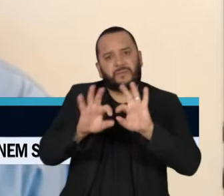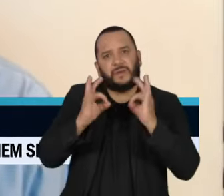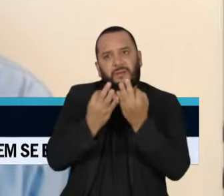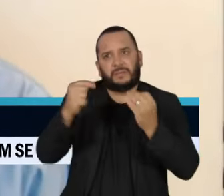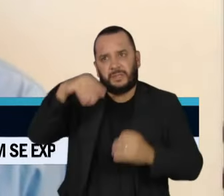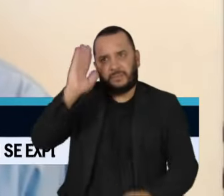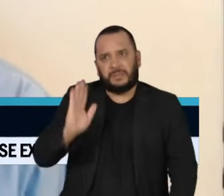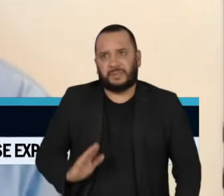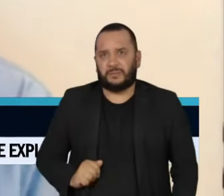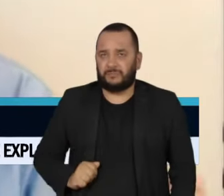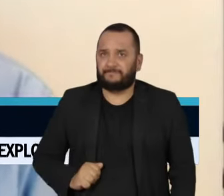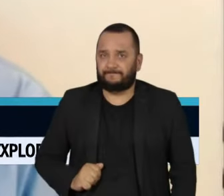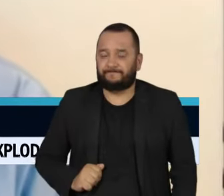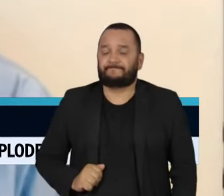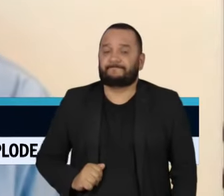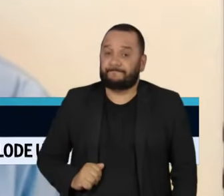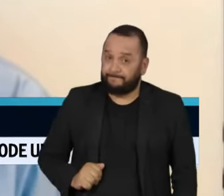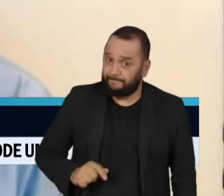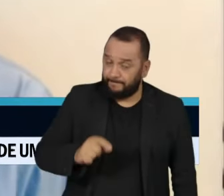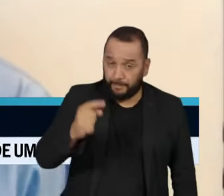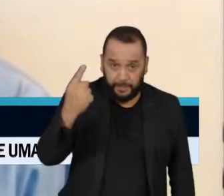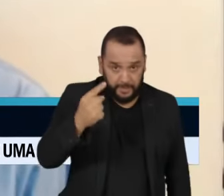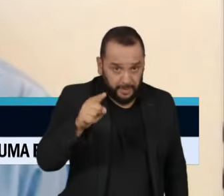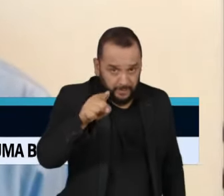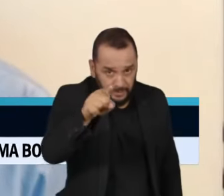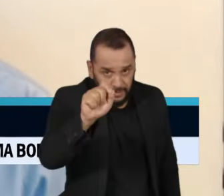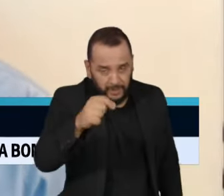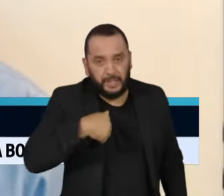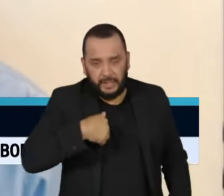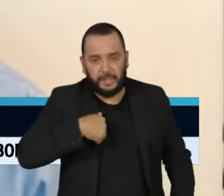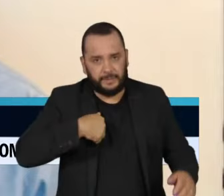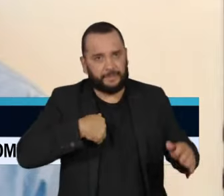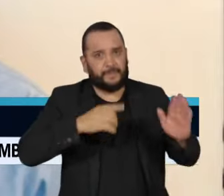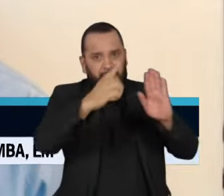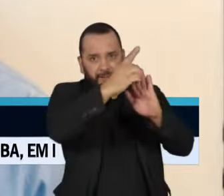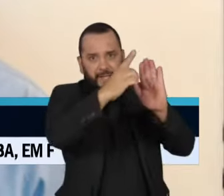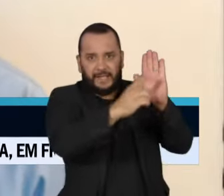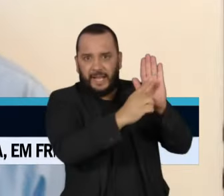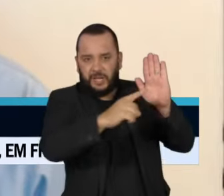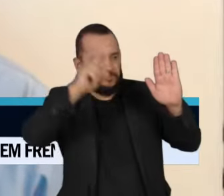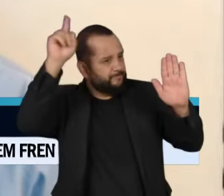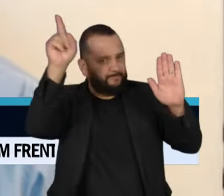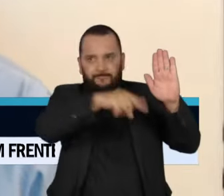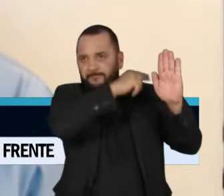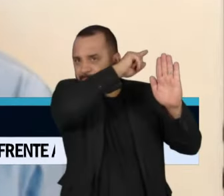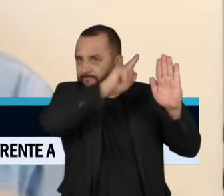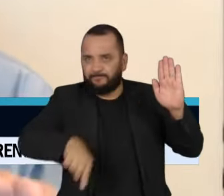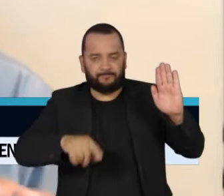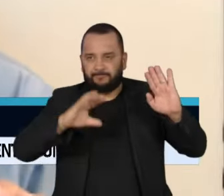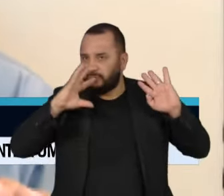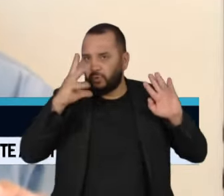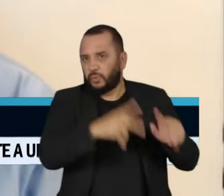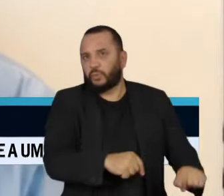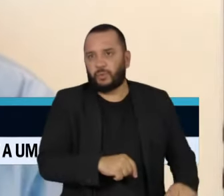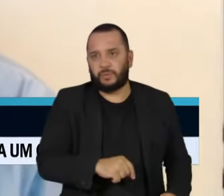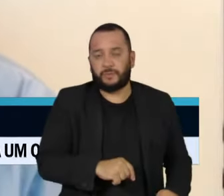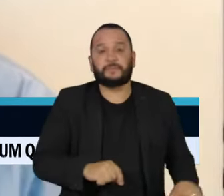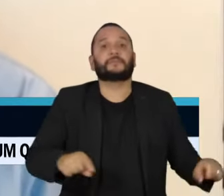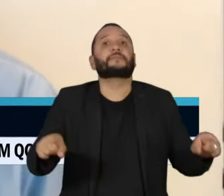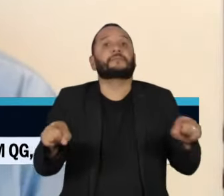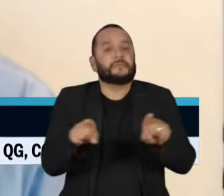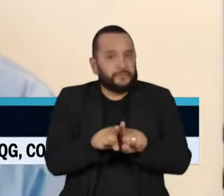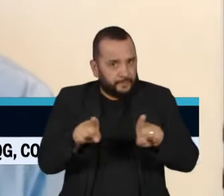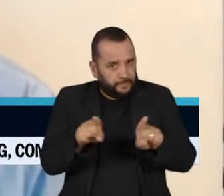passo é você não só fazer um revogaço, como está sendo chamado, é você voltar a